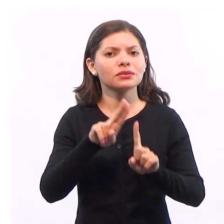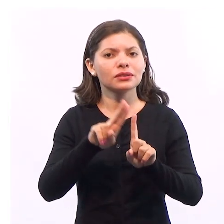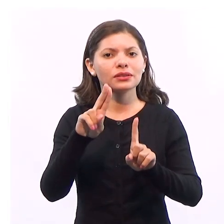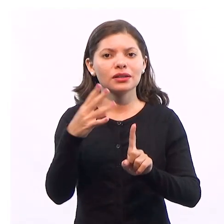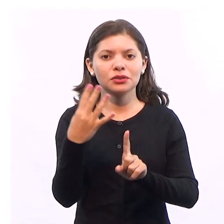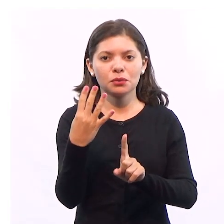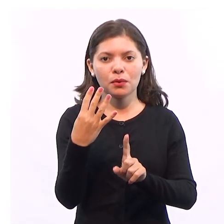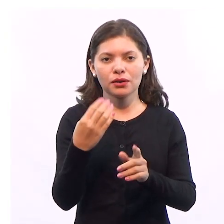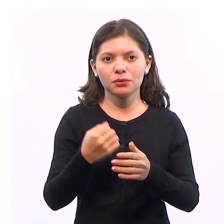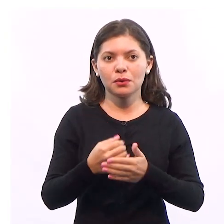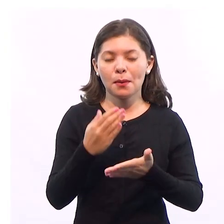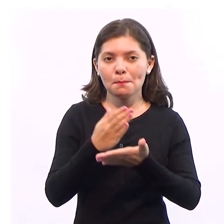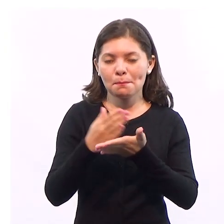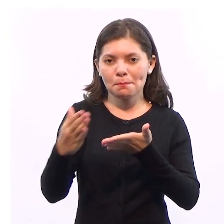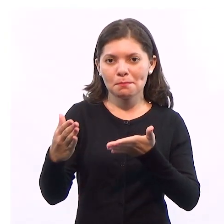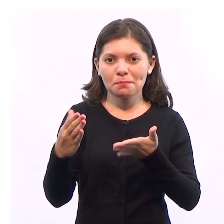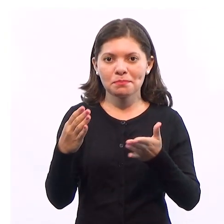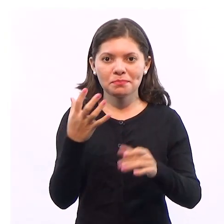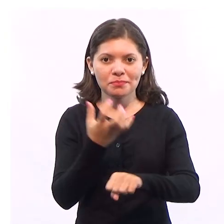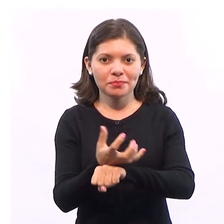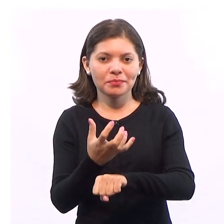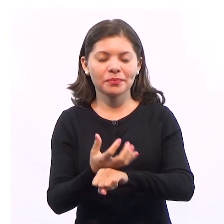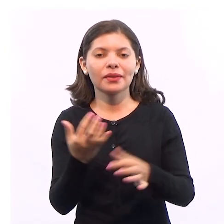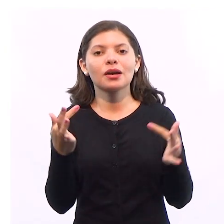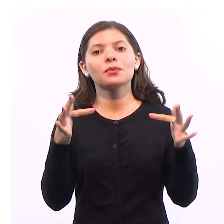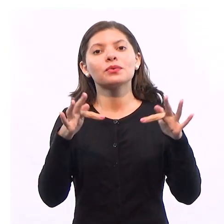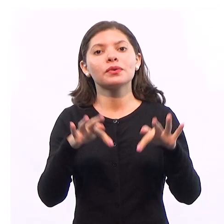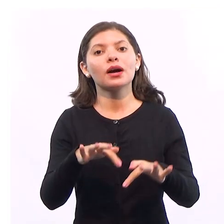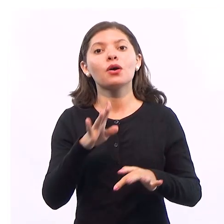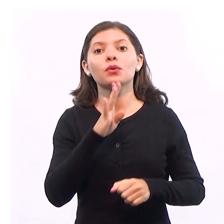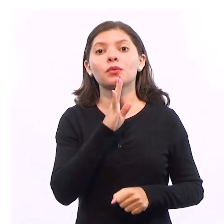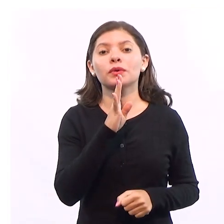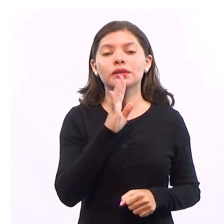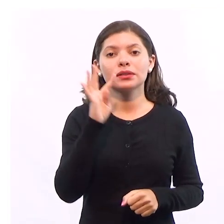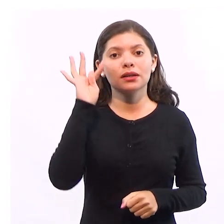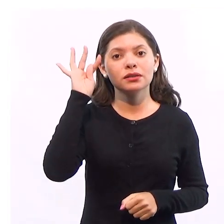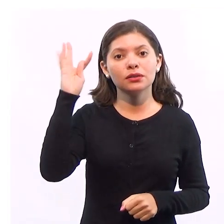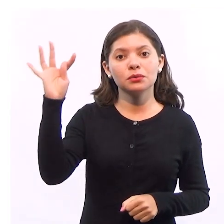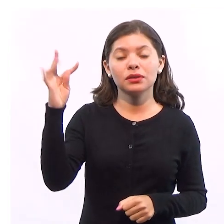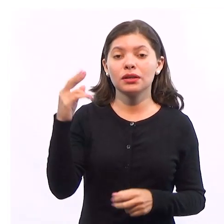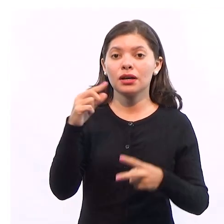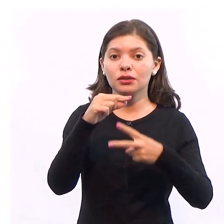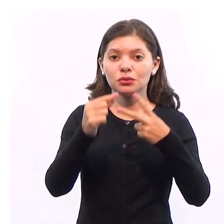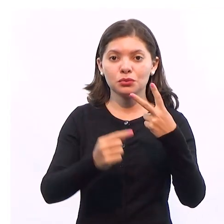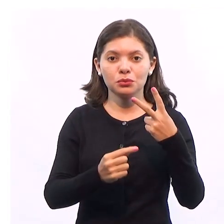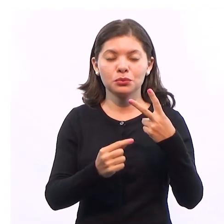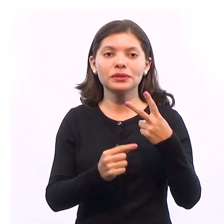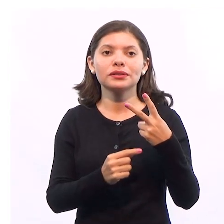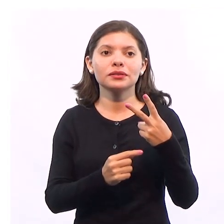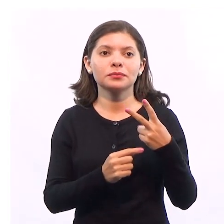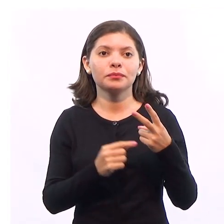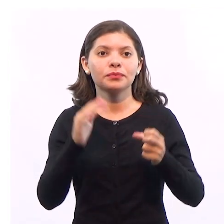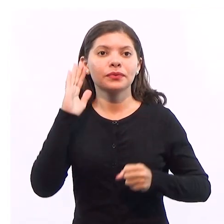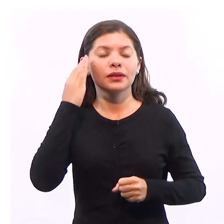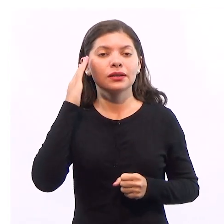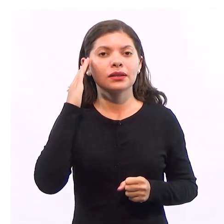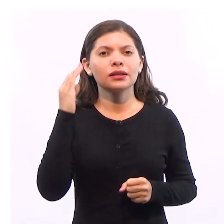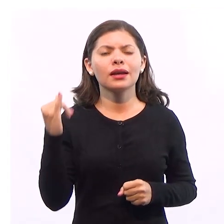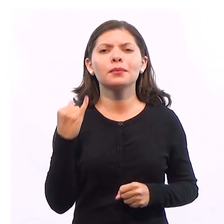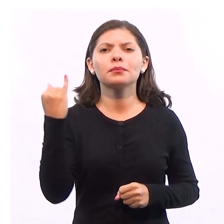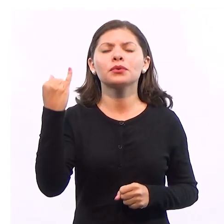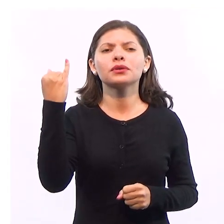nossa unidade 4, metade da disciplina para o final, conhecer as teorias, as 2 que nós vamos tratar agora, e